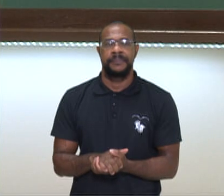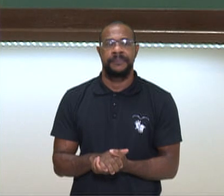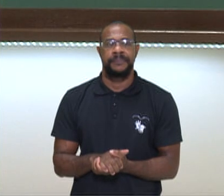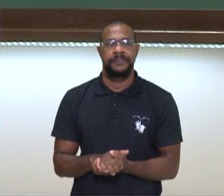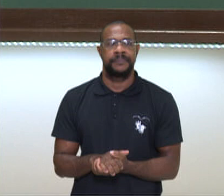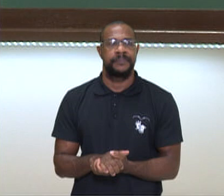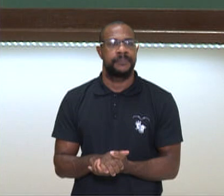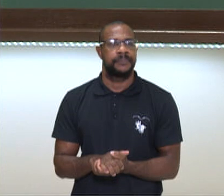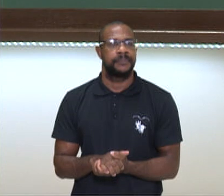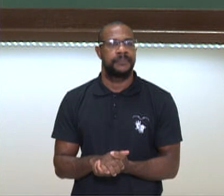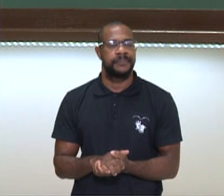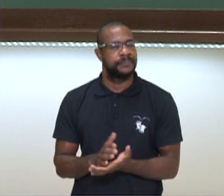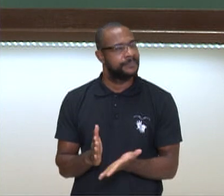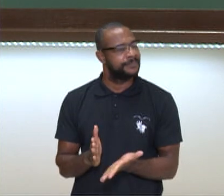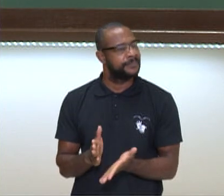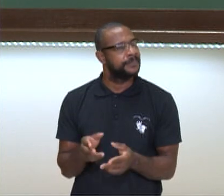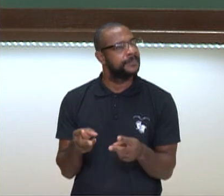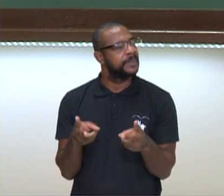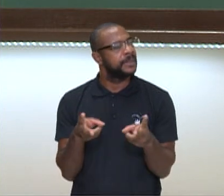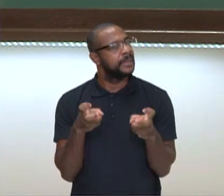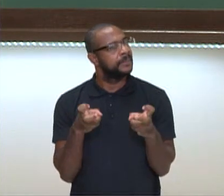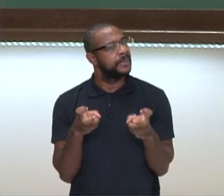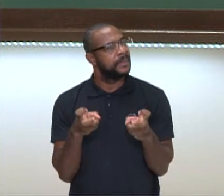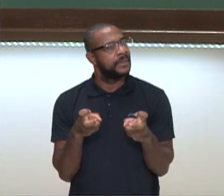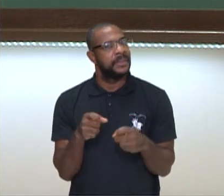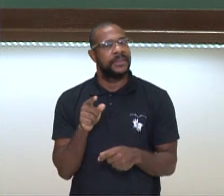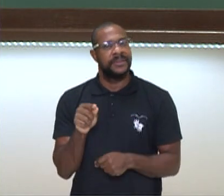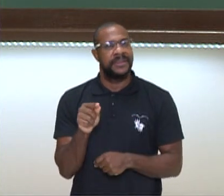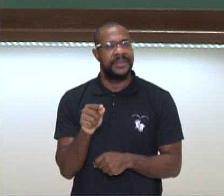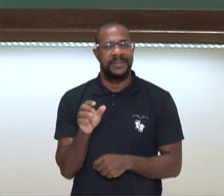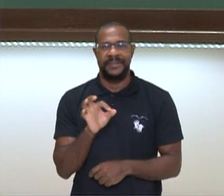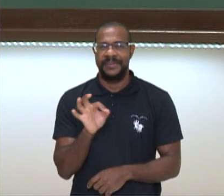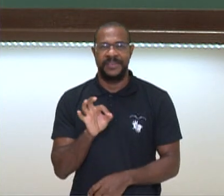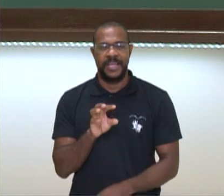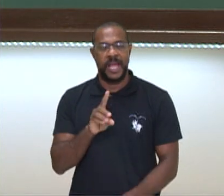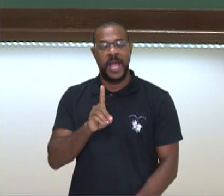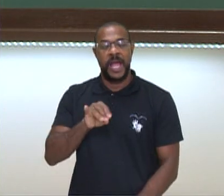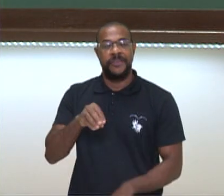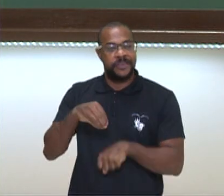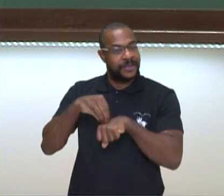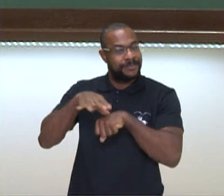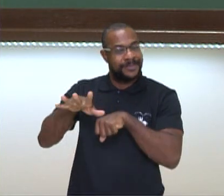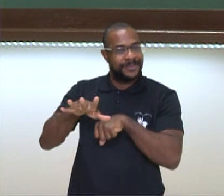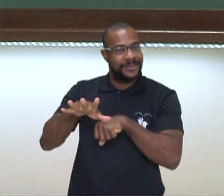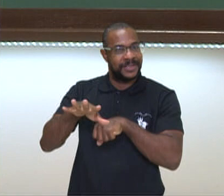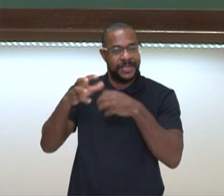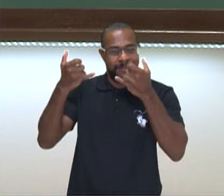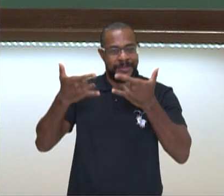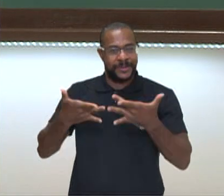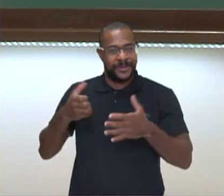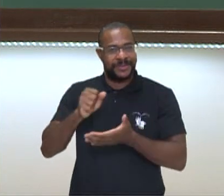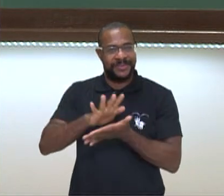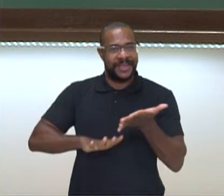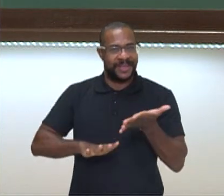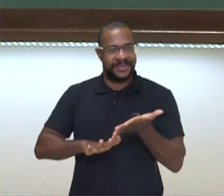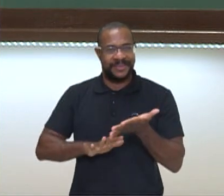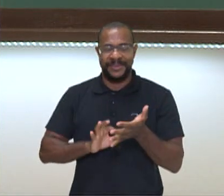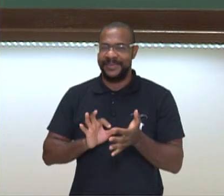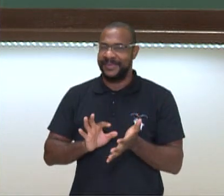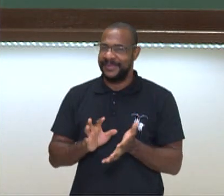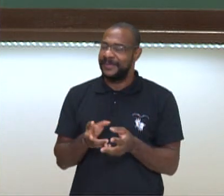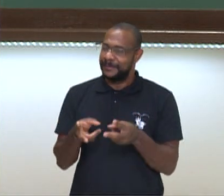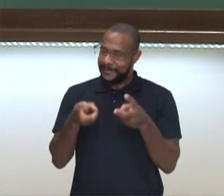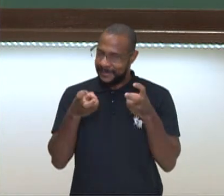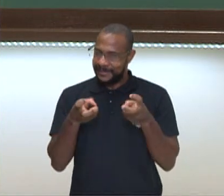Eu notei que vocês nem notaram a dica que eu dei na hora que eu expliquei o exercício. Será que vocês perceberam? Vamos à